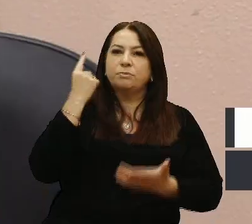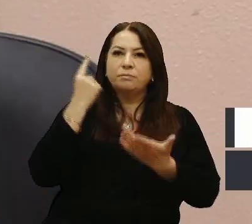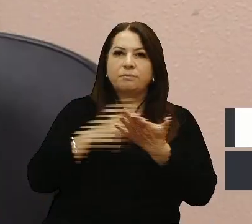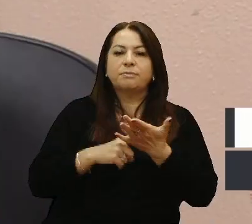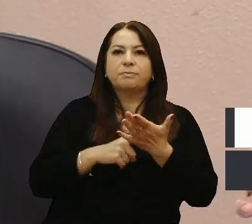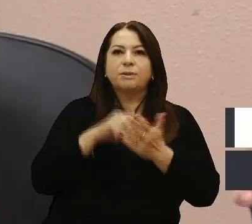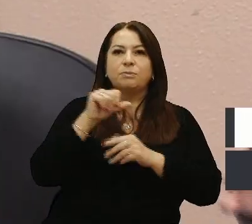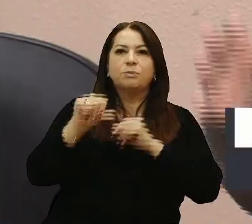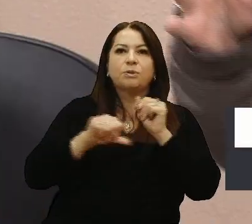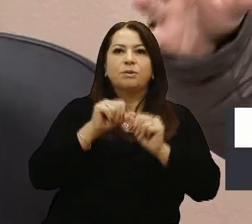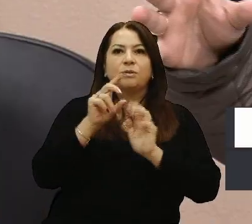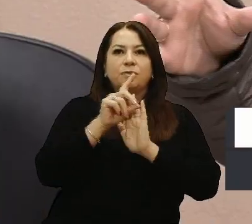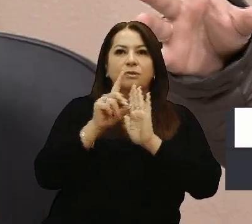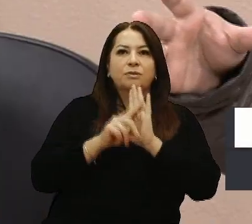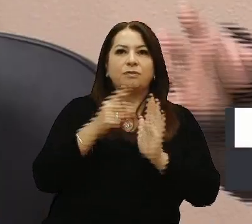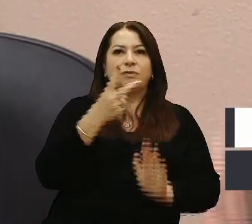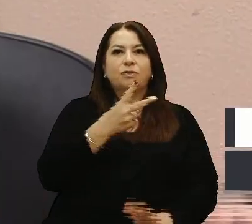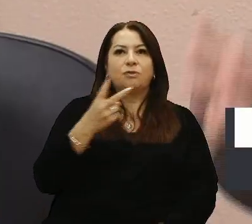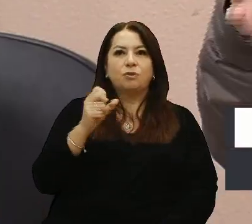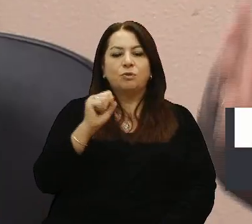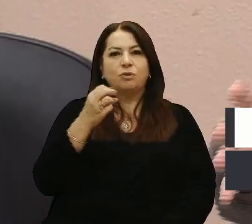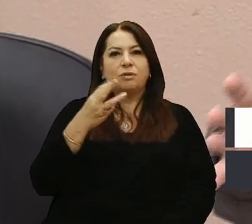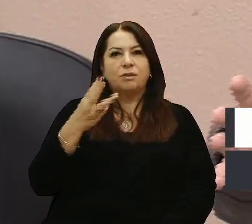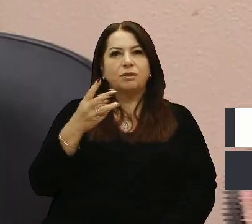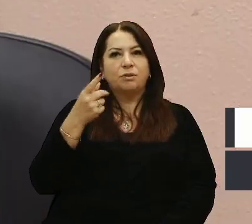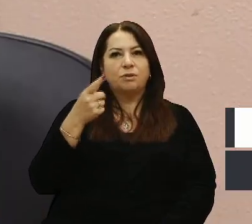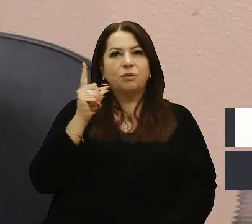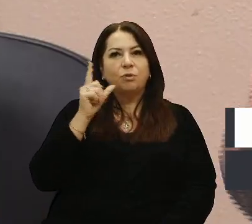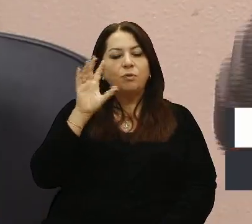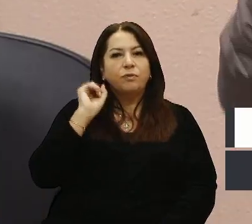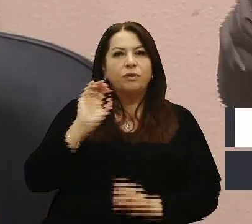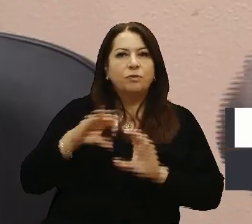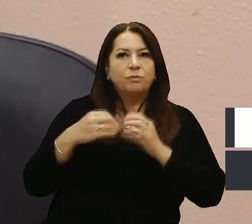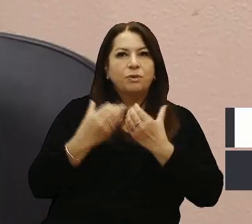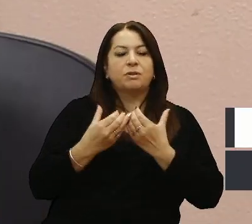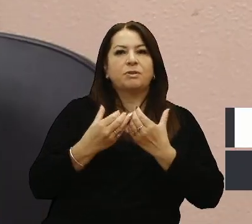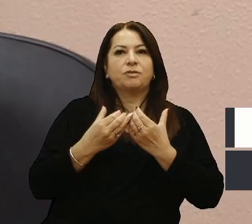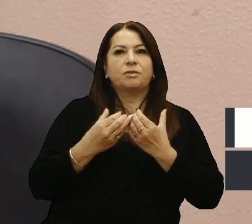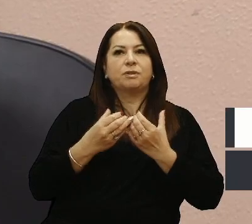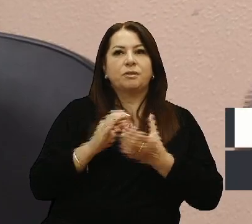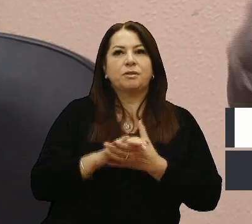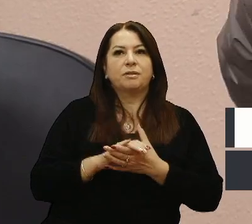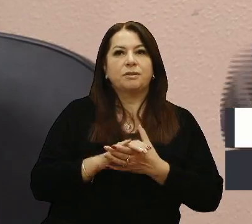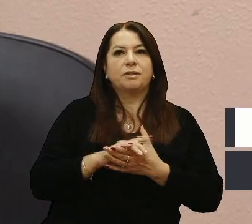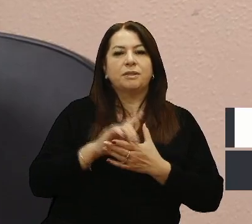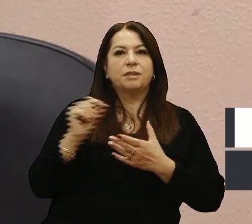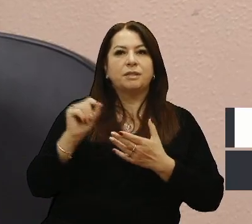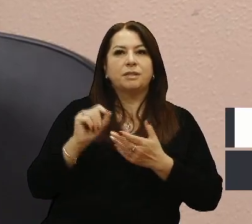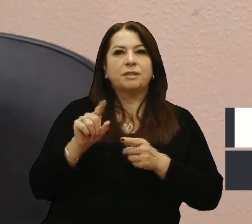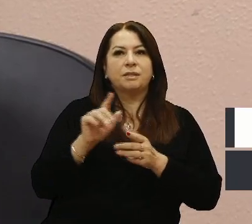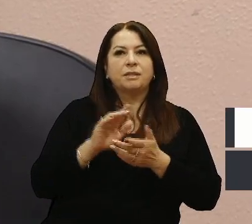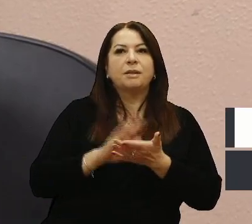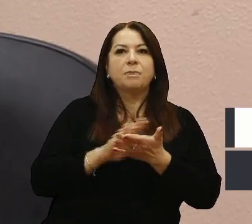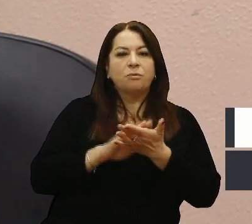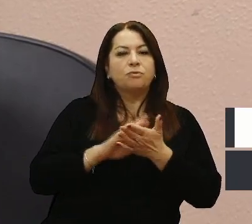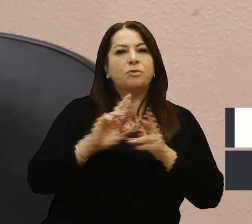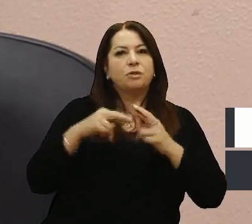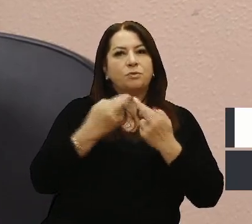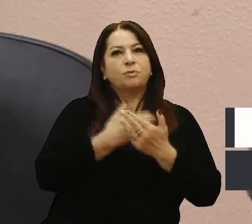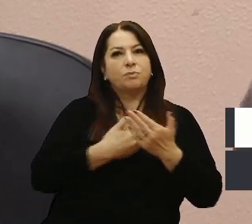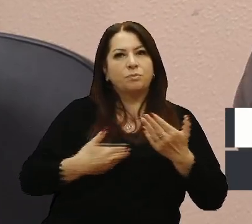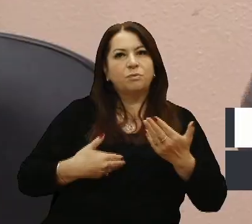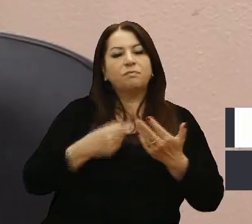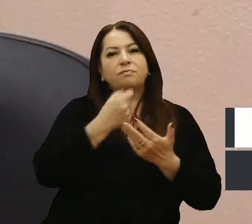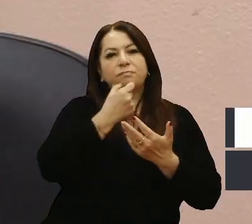em alterar o decreto 22832 ontem, ouvindo a comunidade. Saiu muito aplaudido da nossa audiência pública, né, vereador